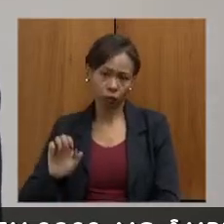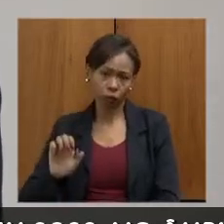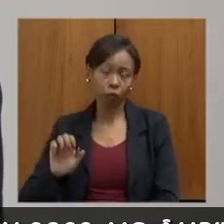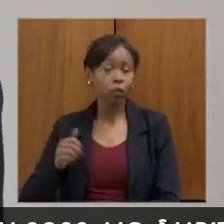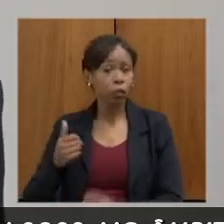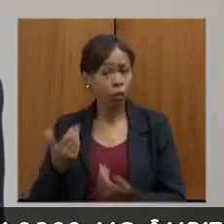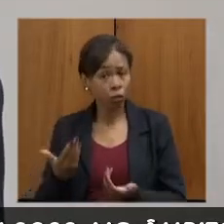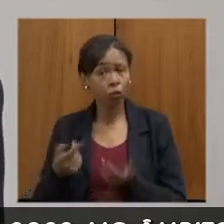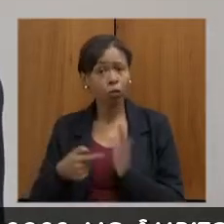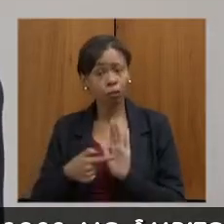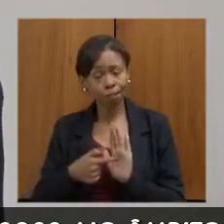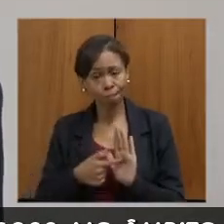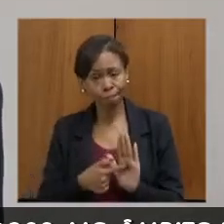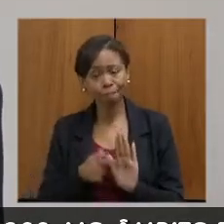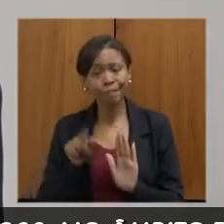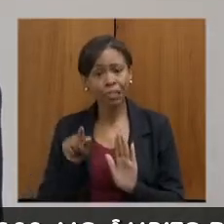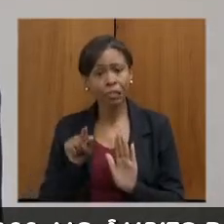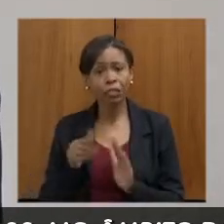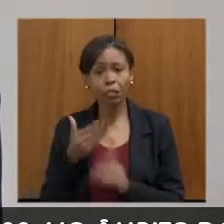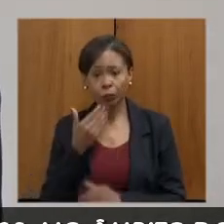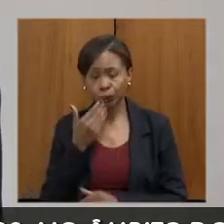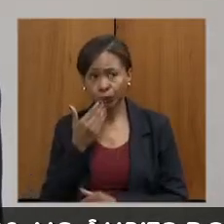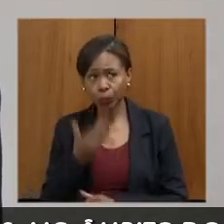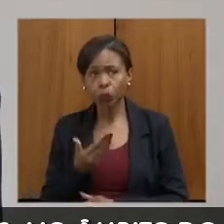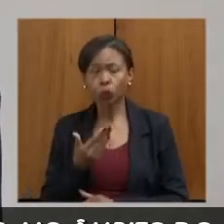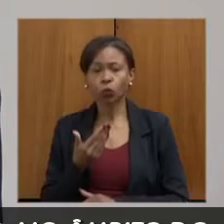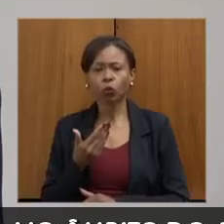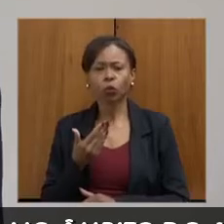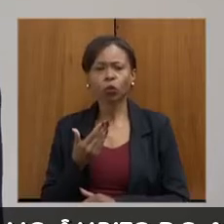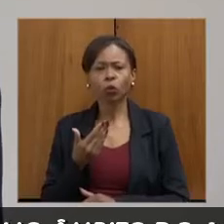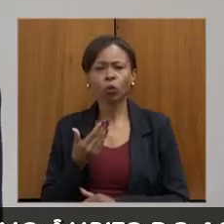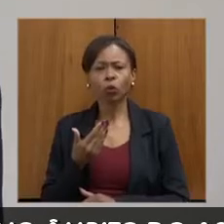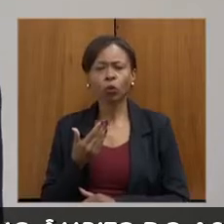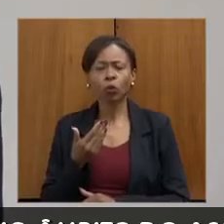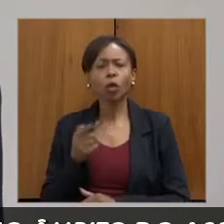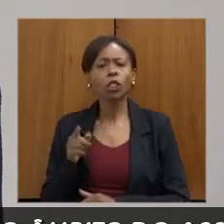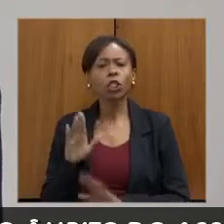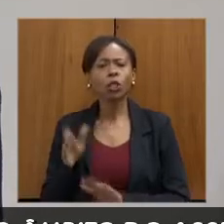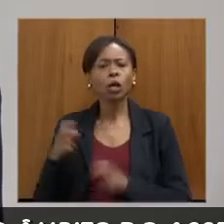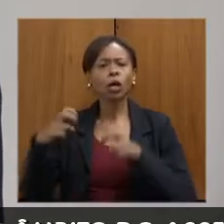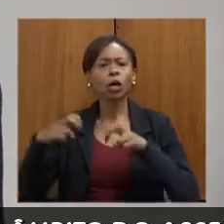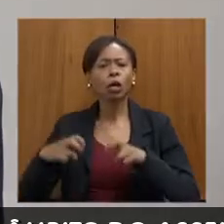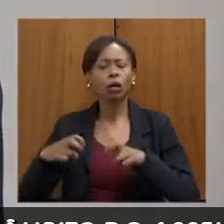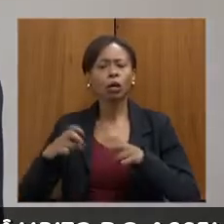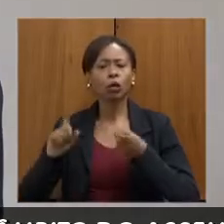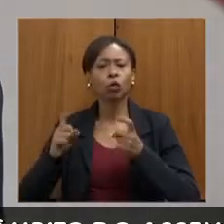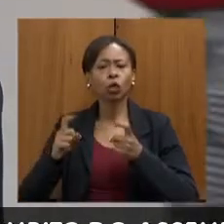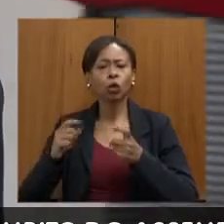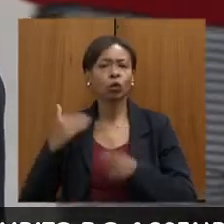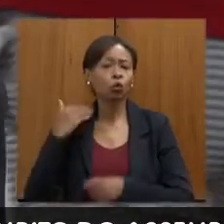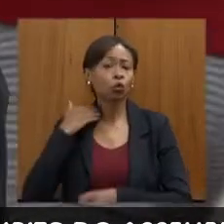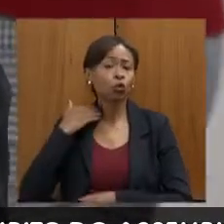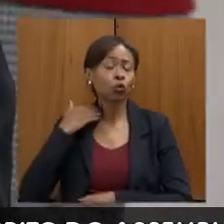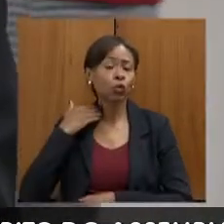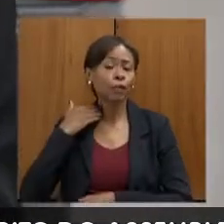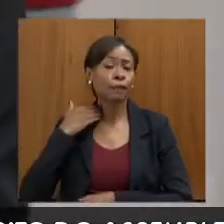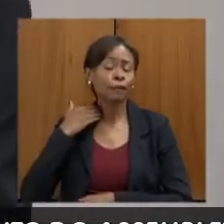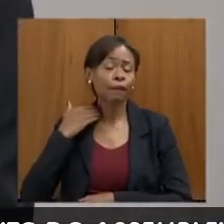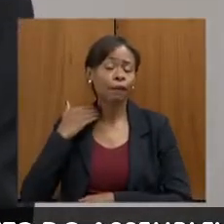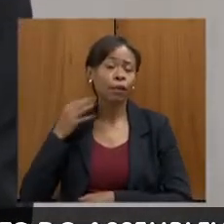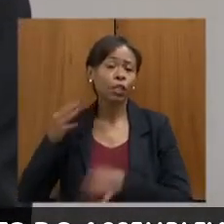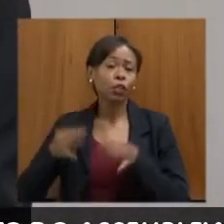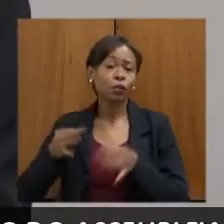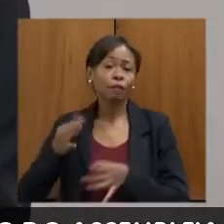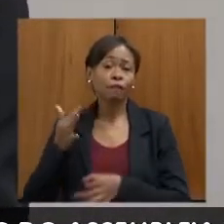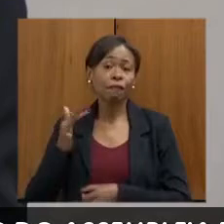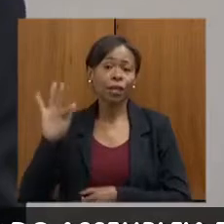forte próximo a mente ele nos uma reunião com o juiz federal Dr Mário Júnior responsável